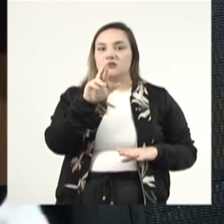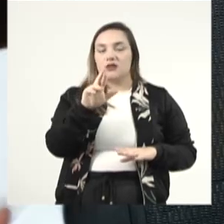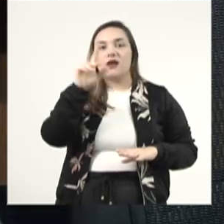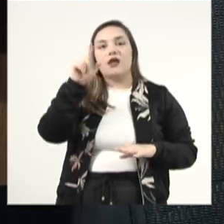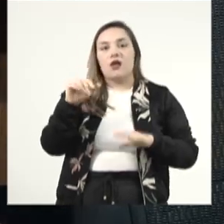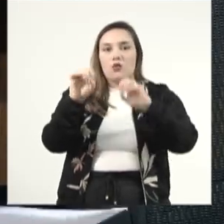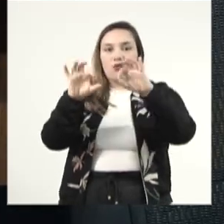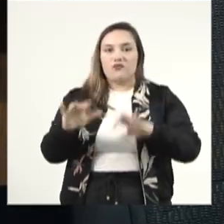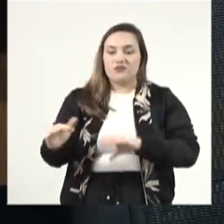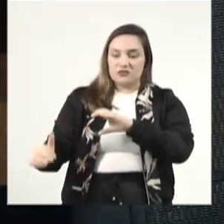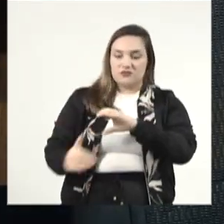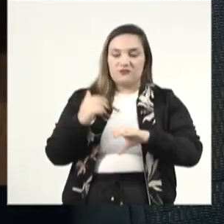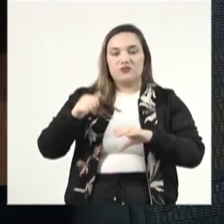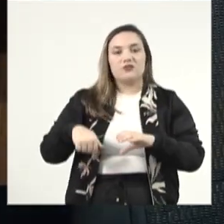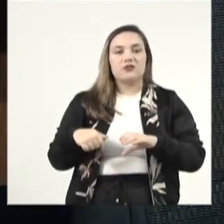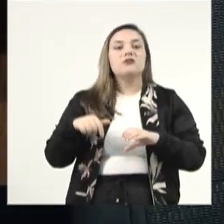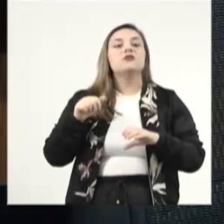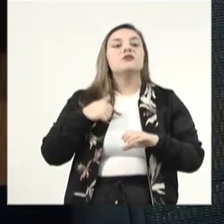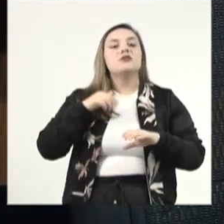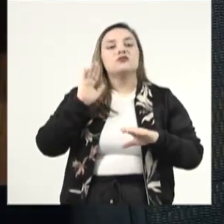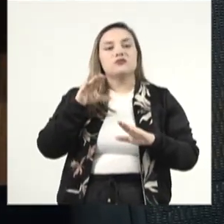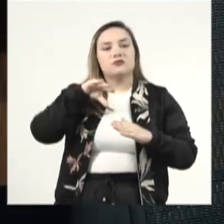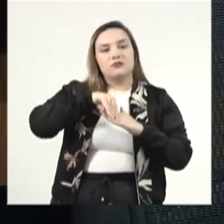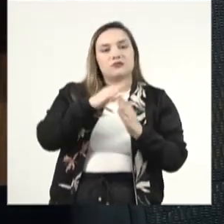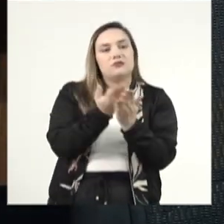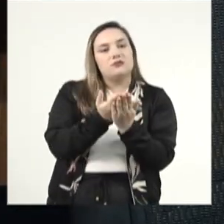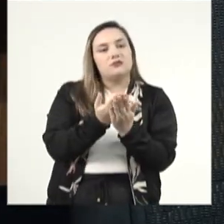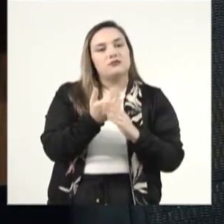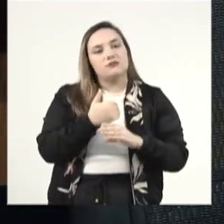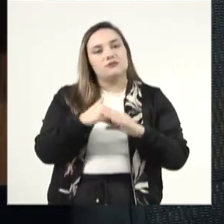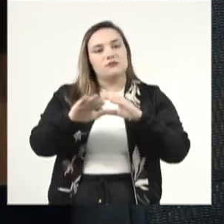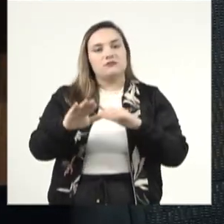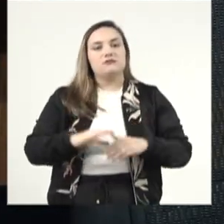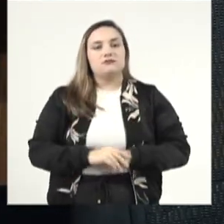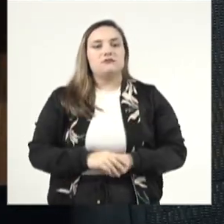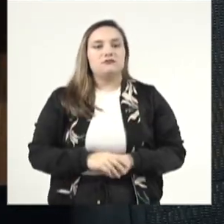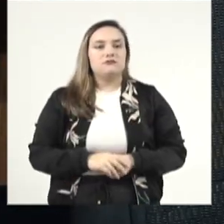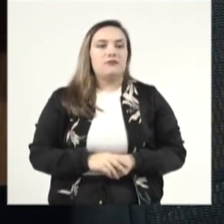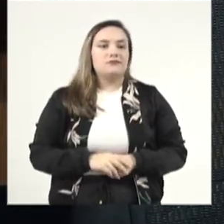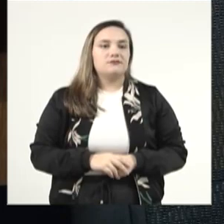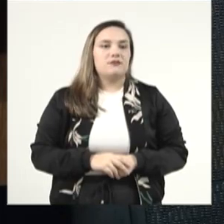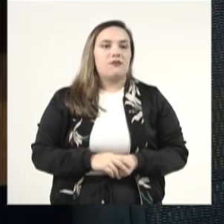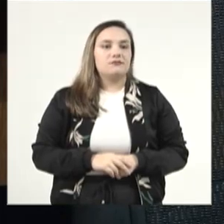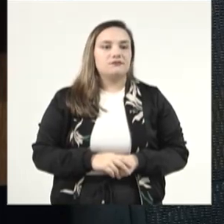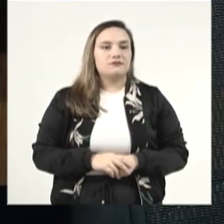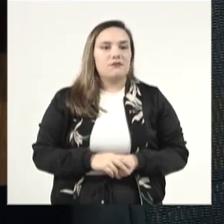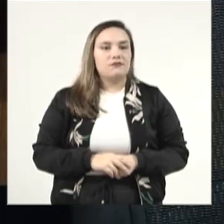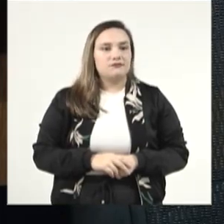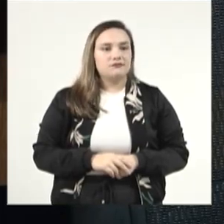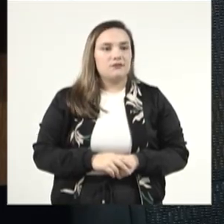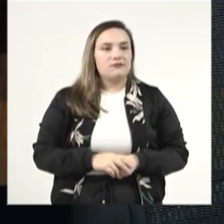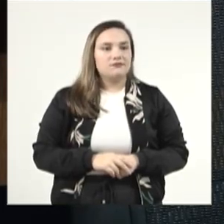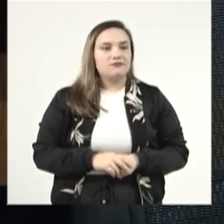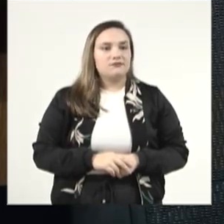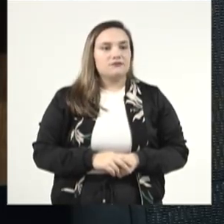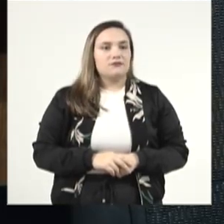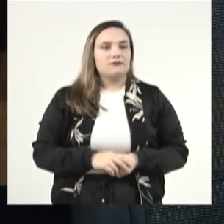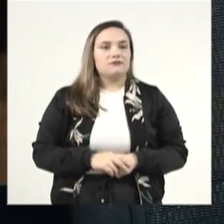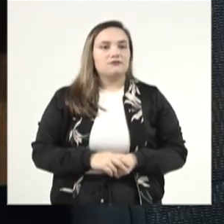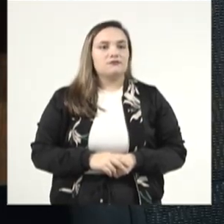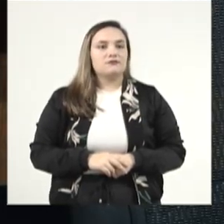enviado a este gabinete, cuja cópia segue anexo à presente indicação. Pela ordem, senhor